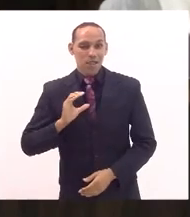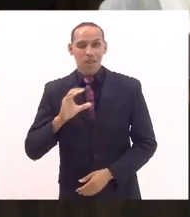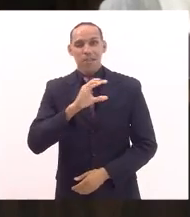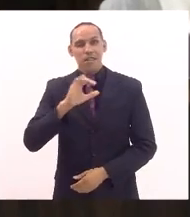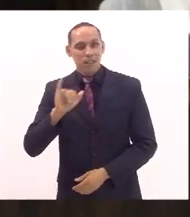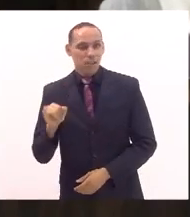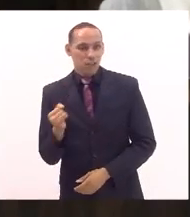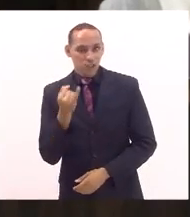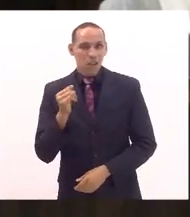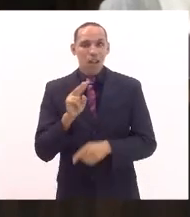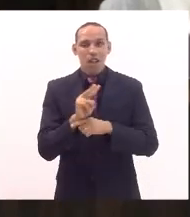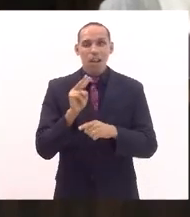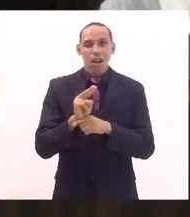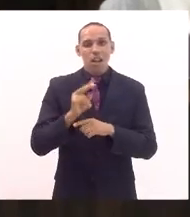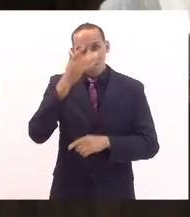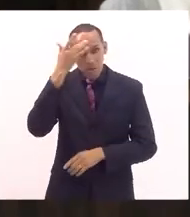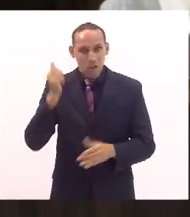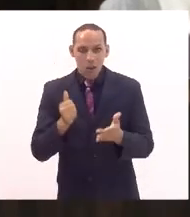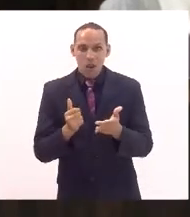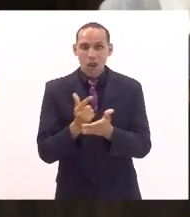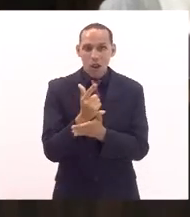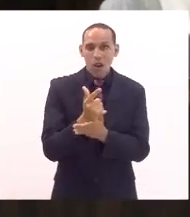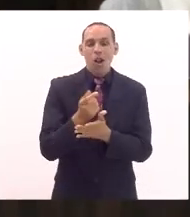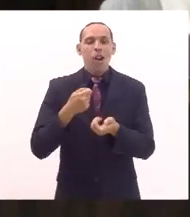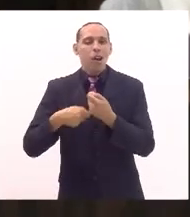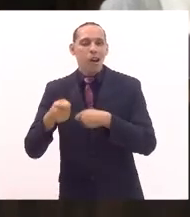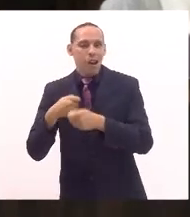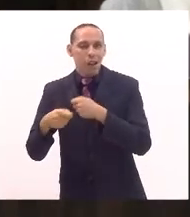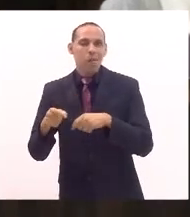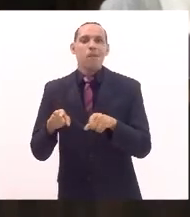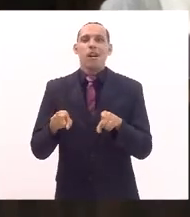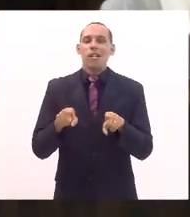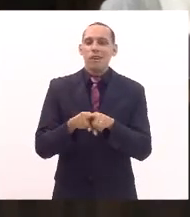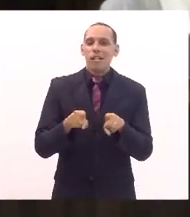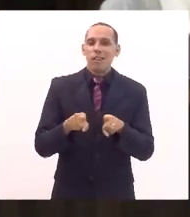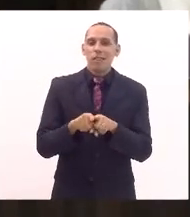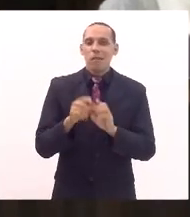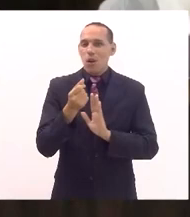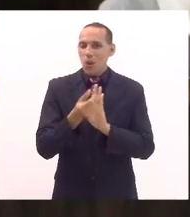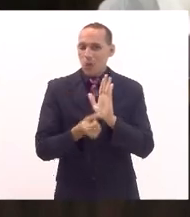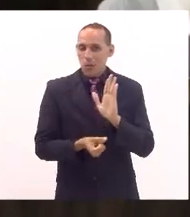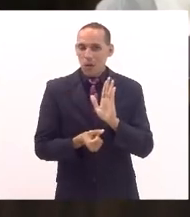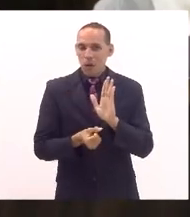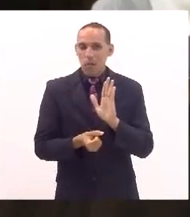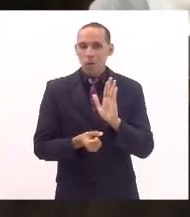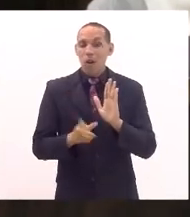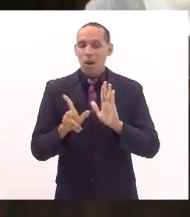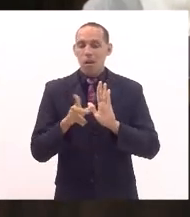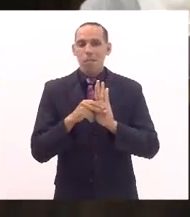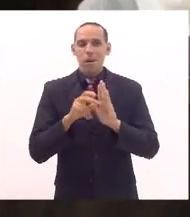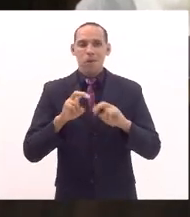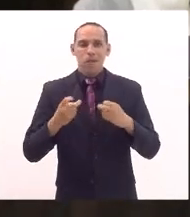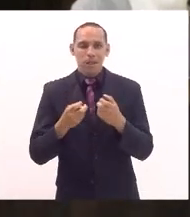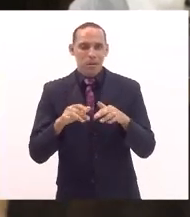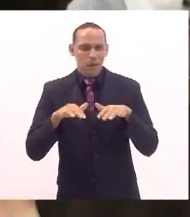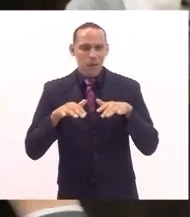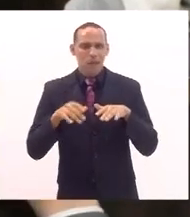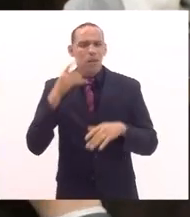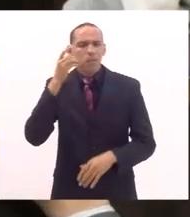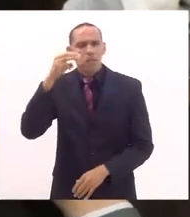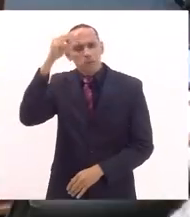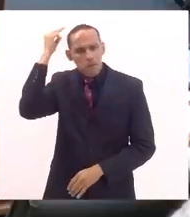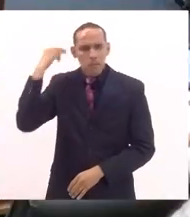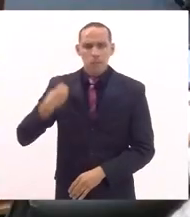Justiça de defesa do consumidor de economia do Comércio de orçamento as emendas de plenário o resultado Márcio Pacheco está na